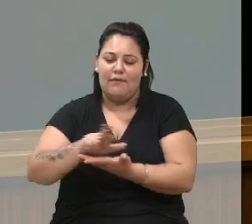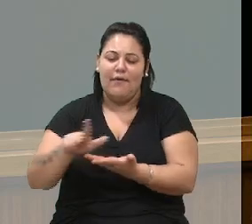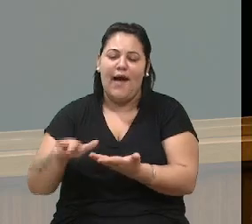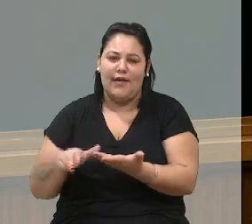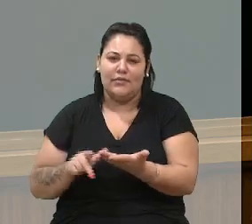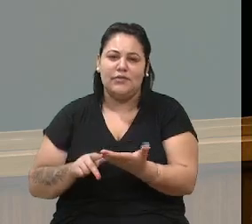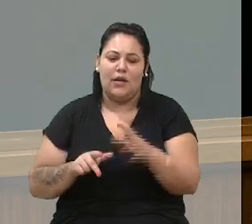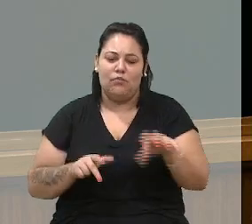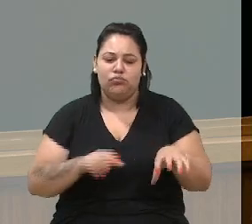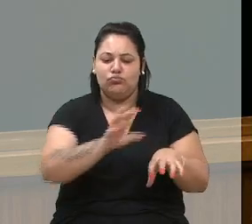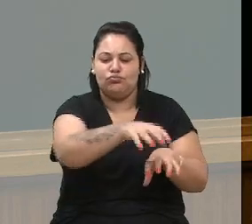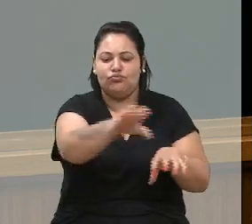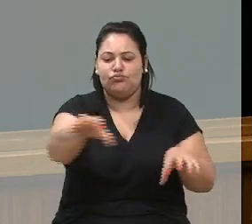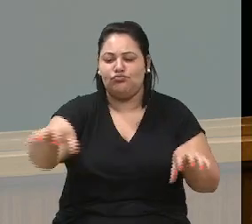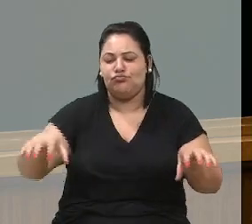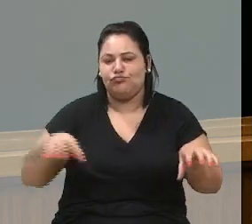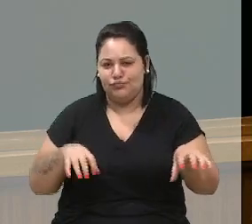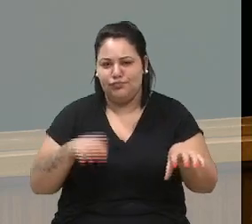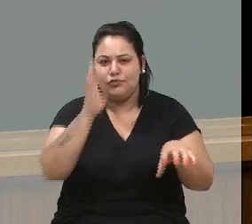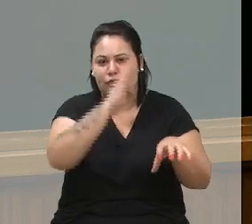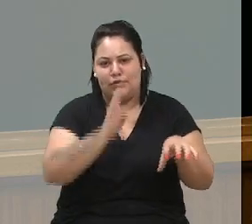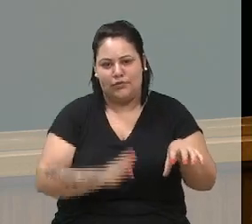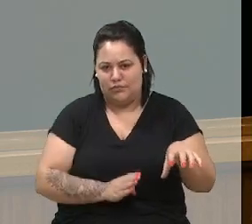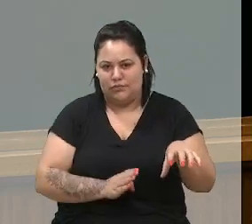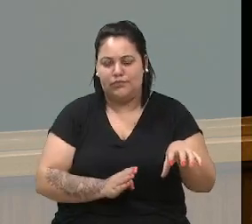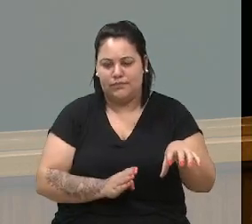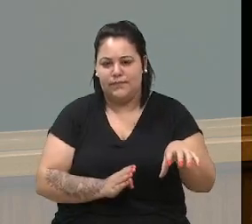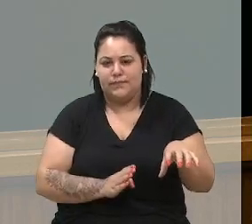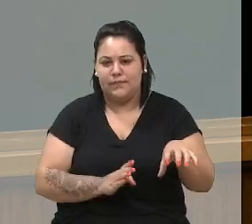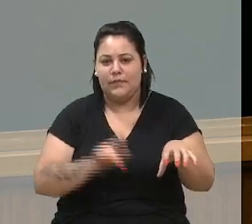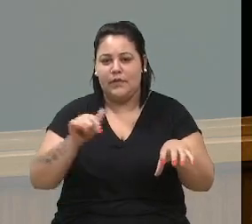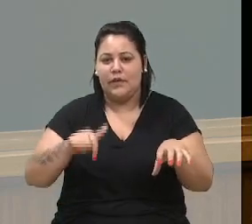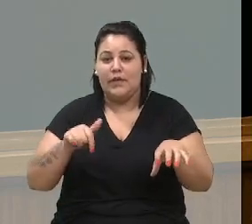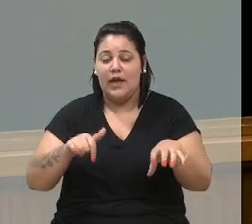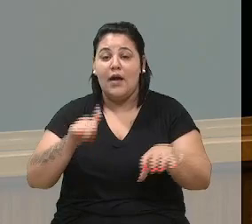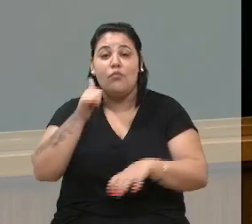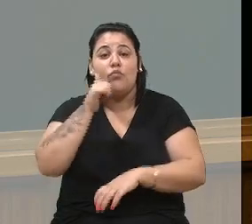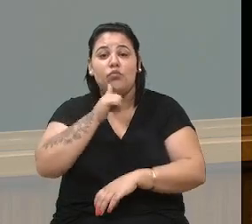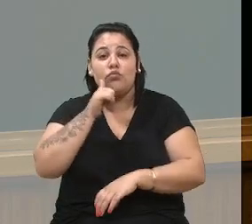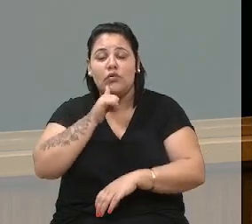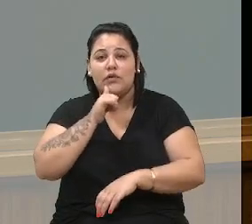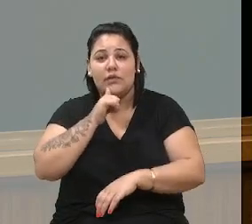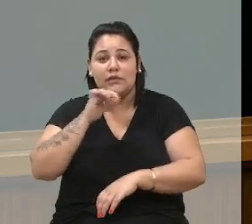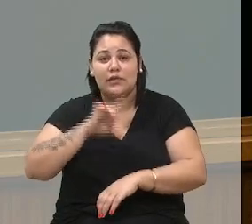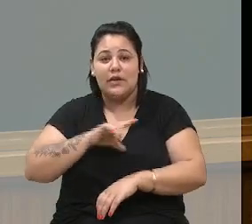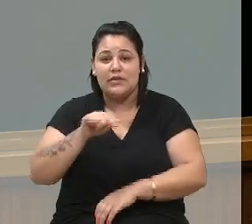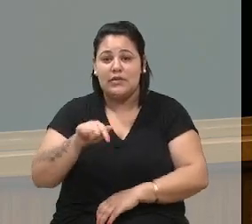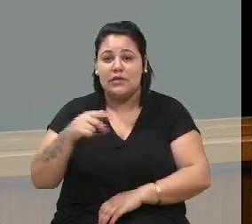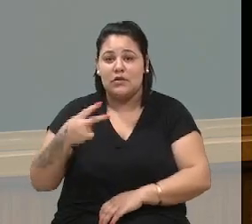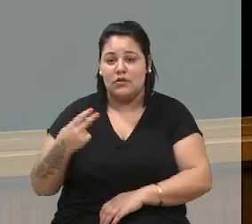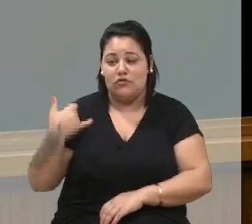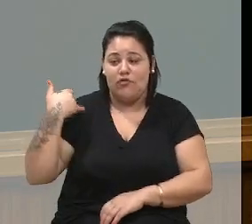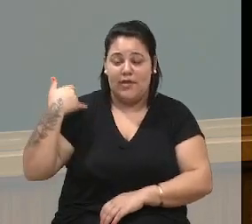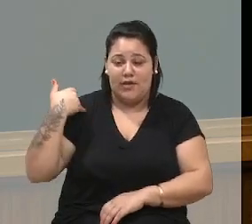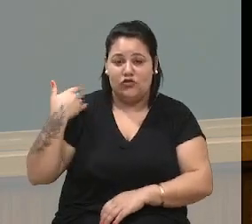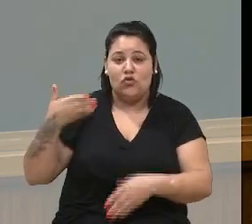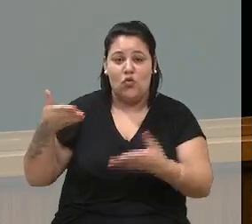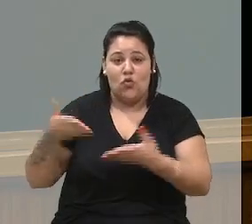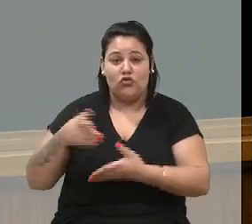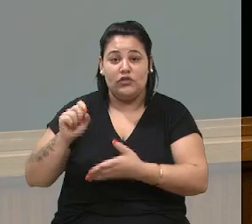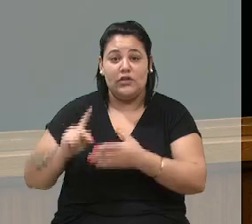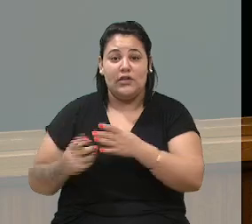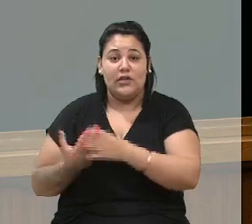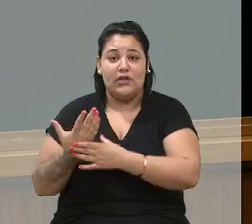né, no Brasil inteiro, e a empresária que fundou essa rede, tem 72 anos hoje,